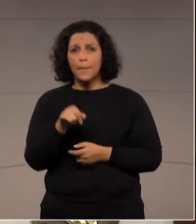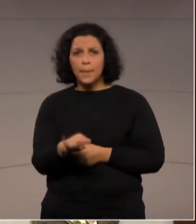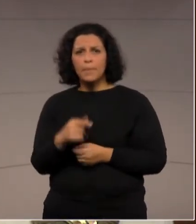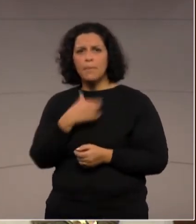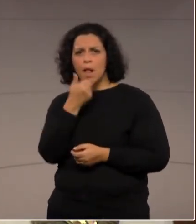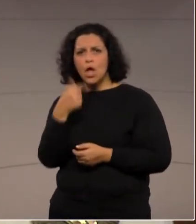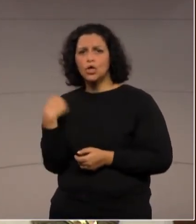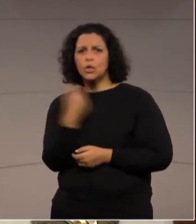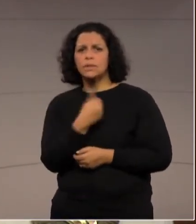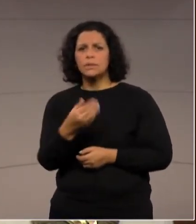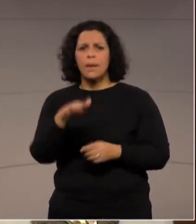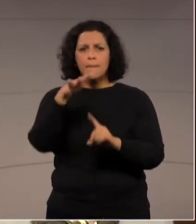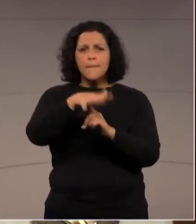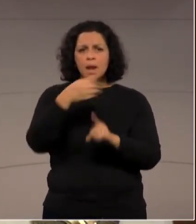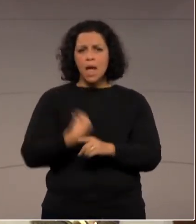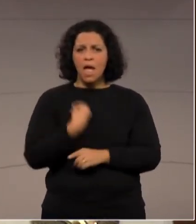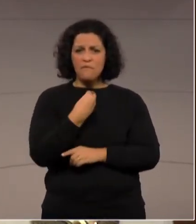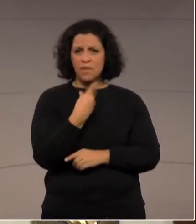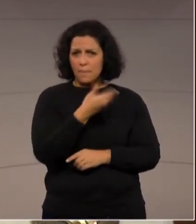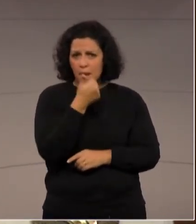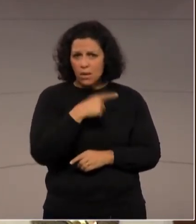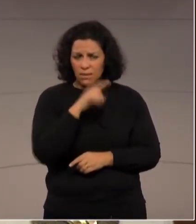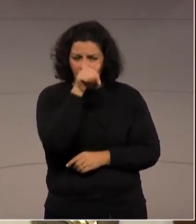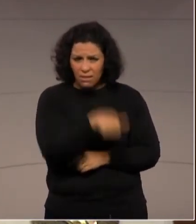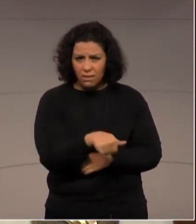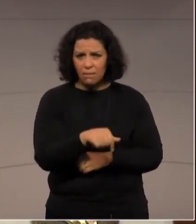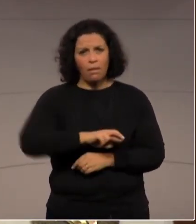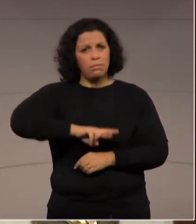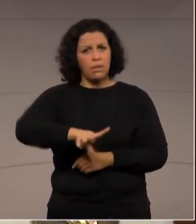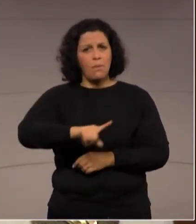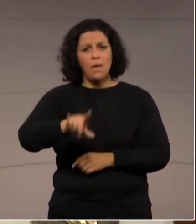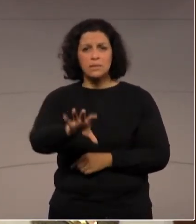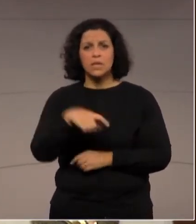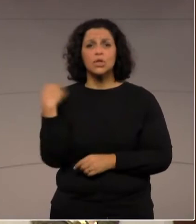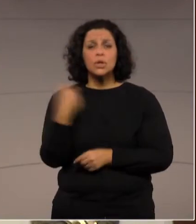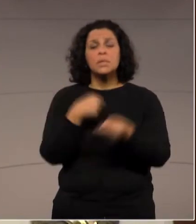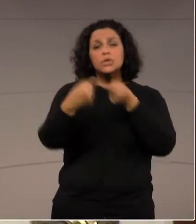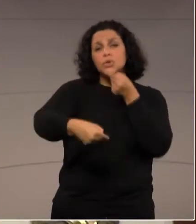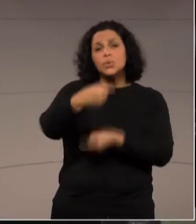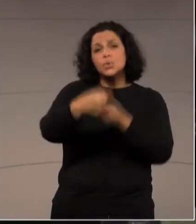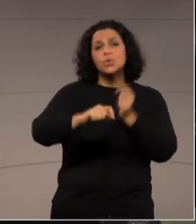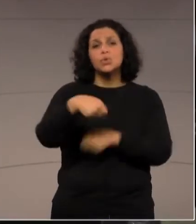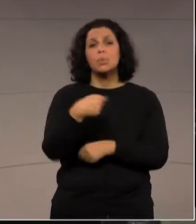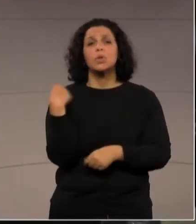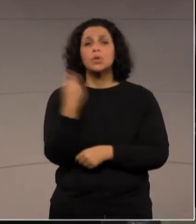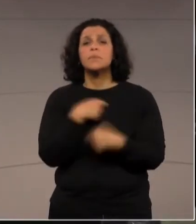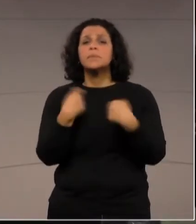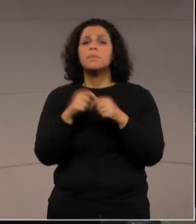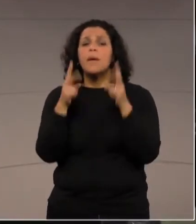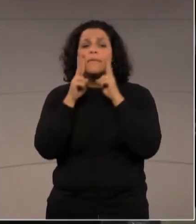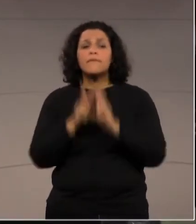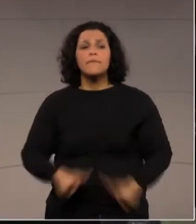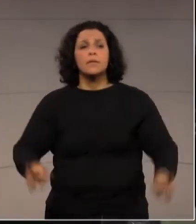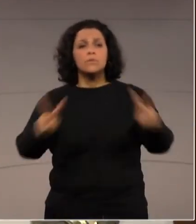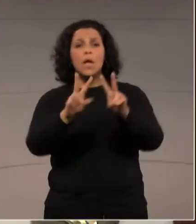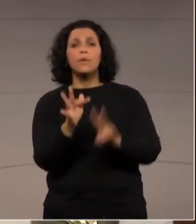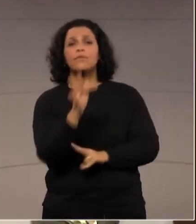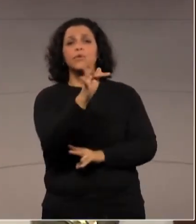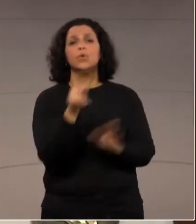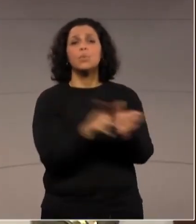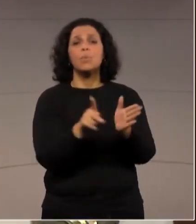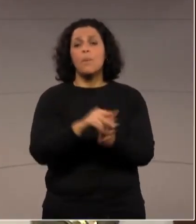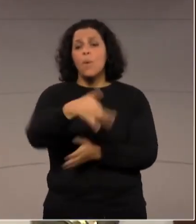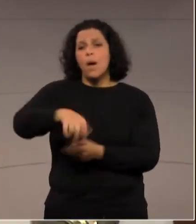fazer com que os paranaenses melhorem de vida é s debate tem que ser feito a gente precisa enxergar para o além do